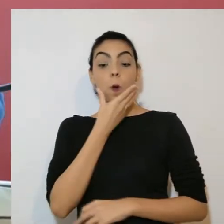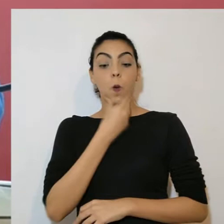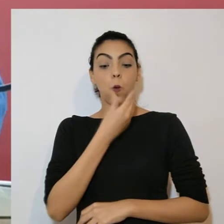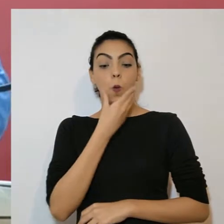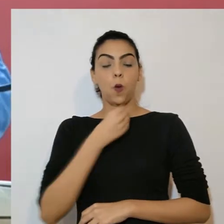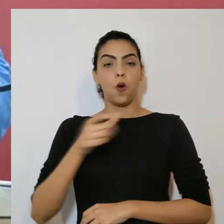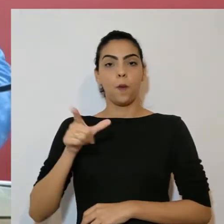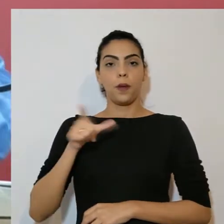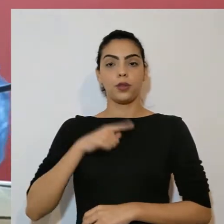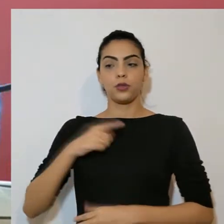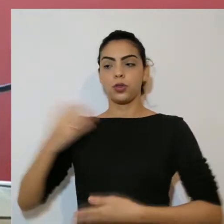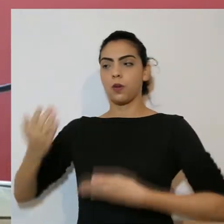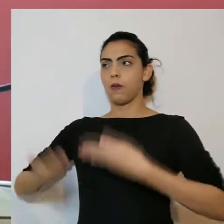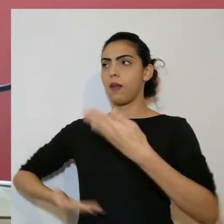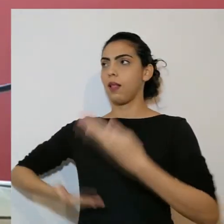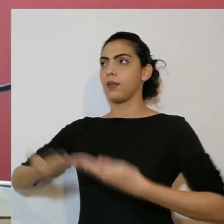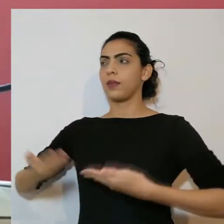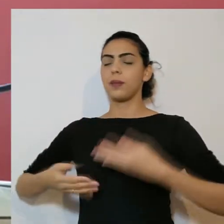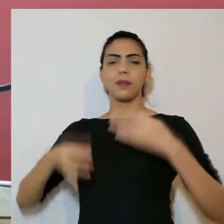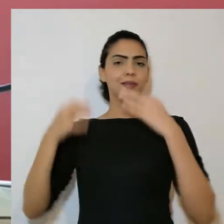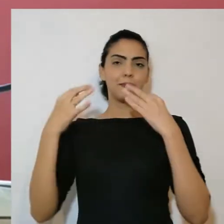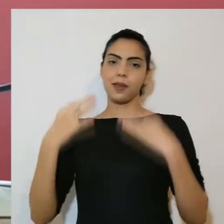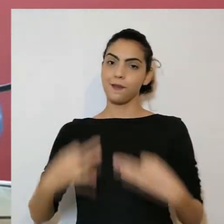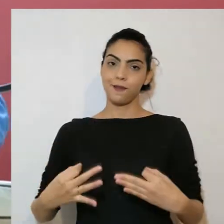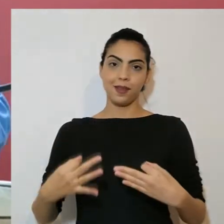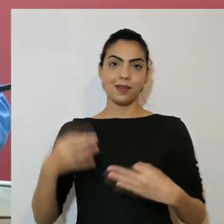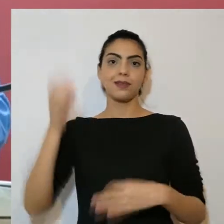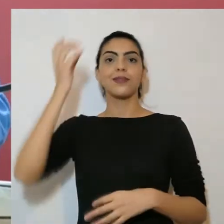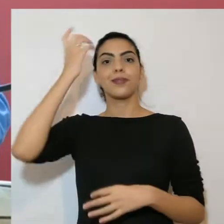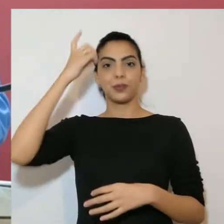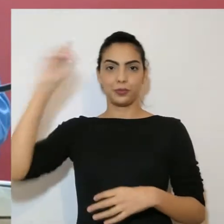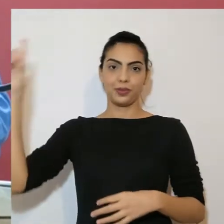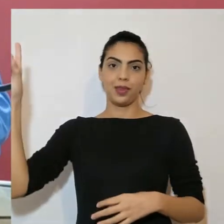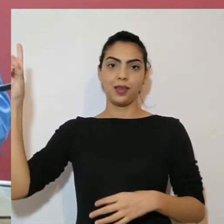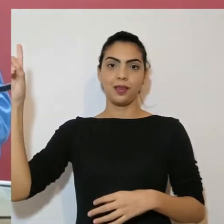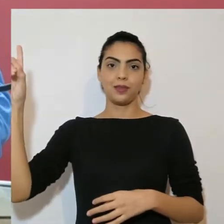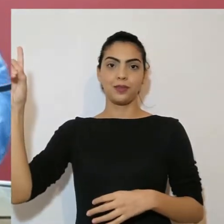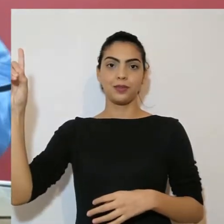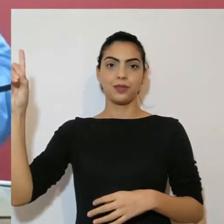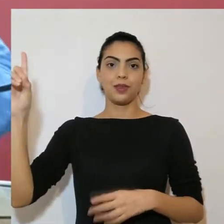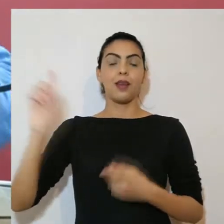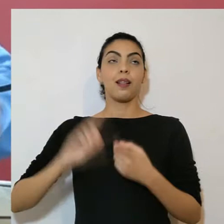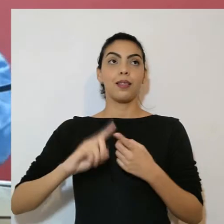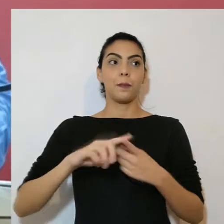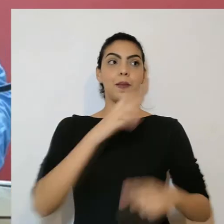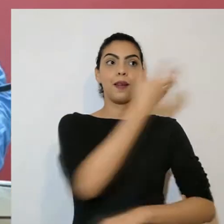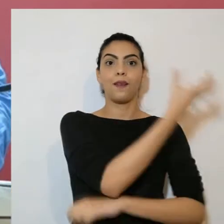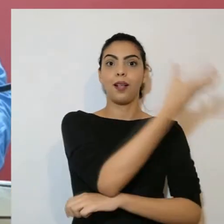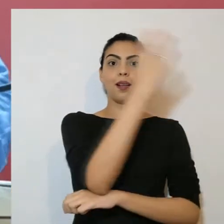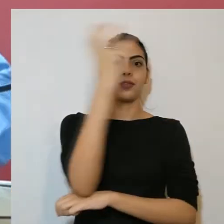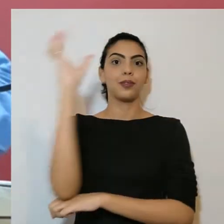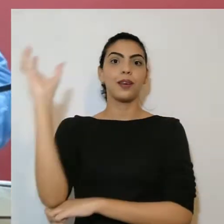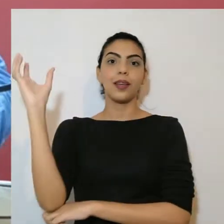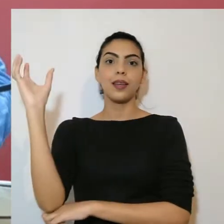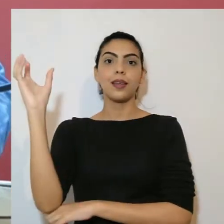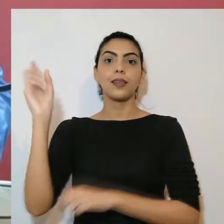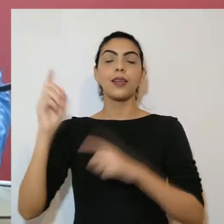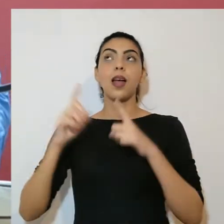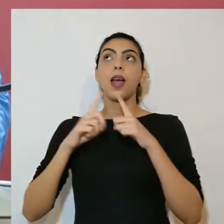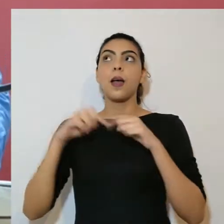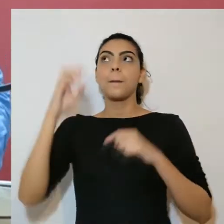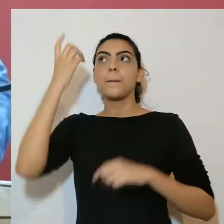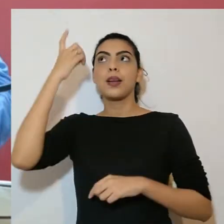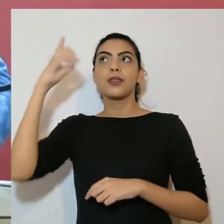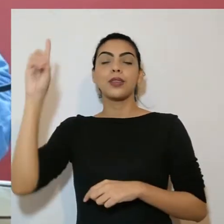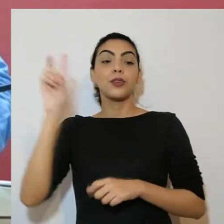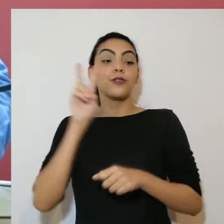administrá-lo. O homem tinha um relacionamento perfeito com Deus, com a natureza, mas Deus